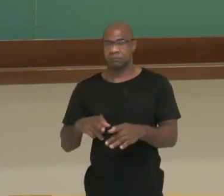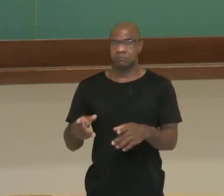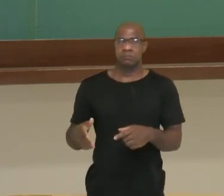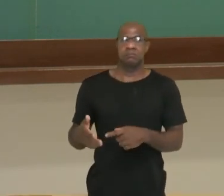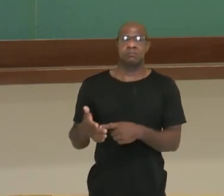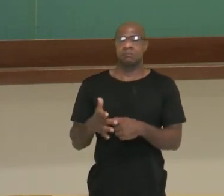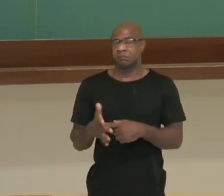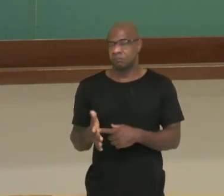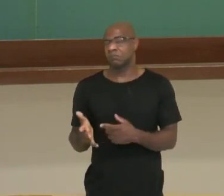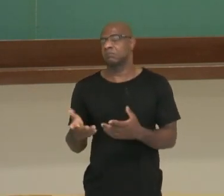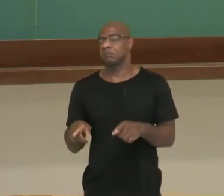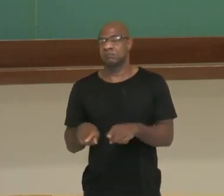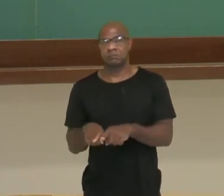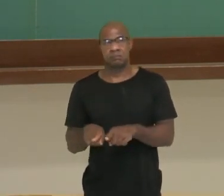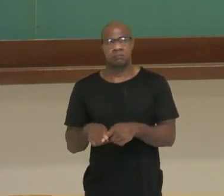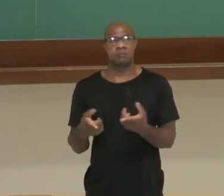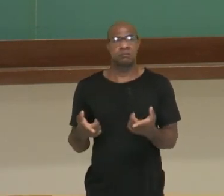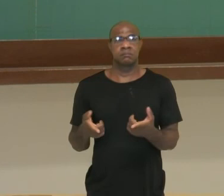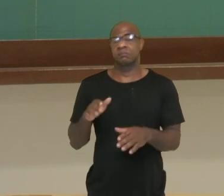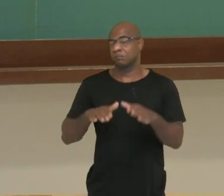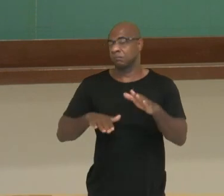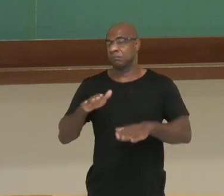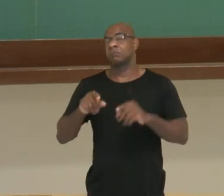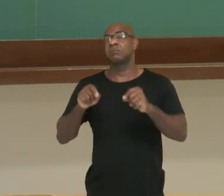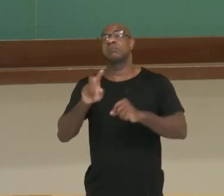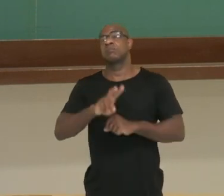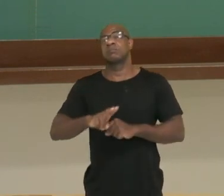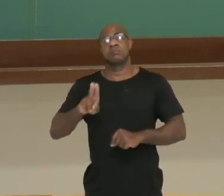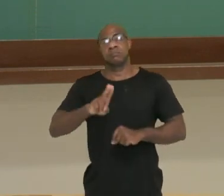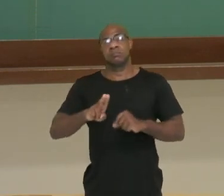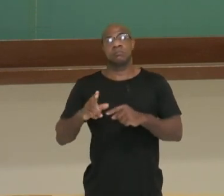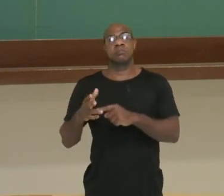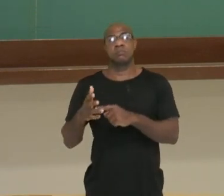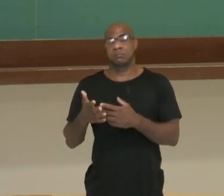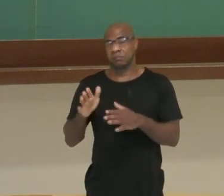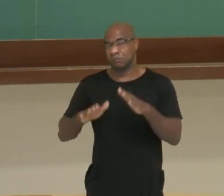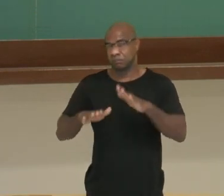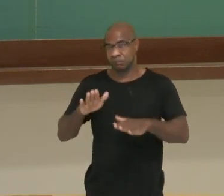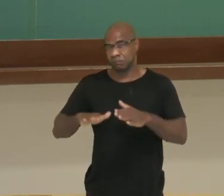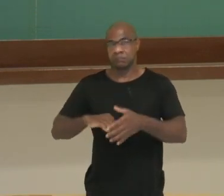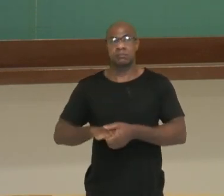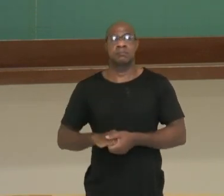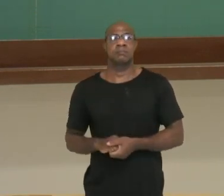não em série, tá? Então, vai depender do caso do aparelho, tá?